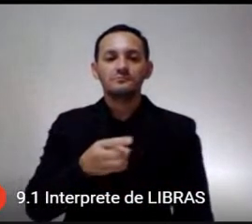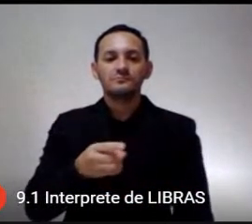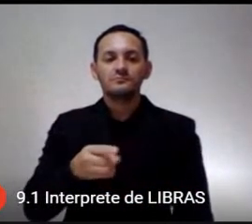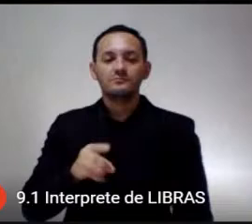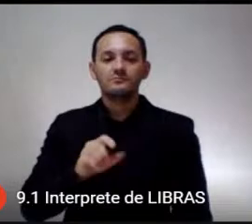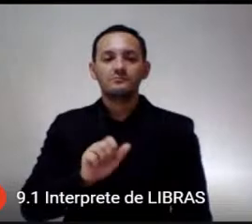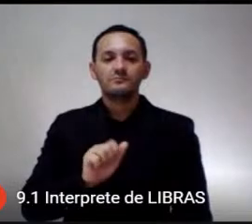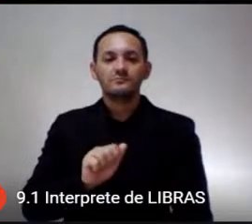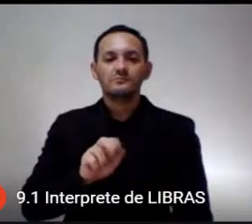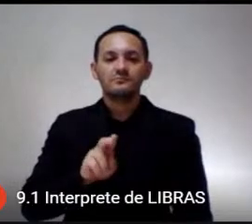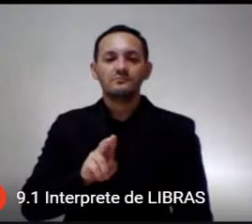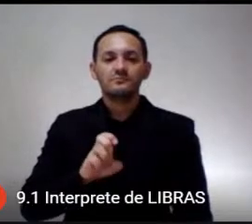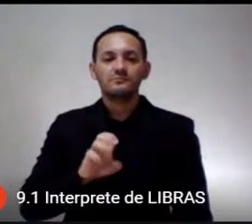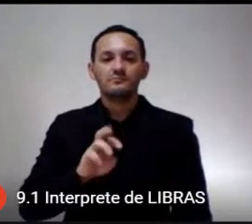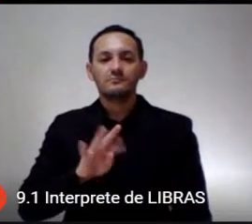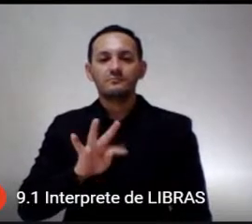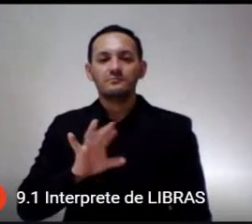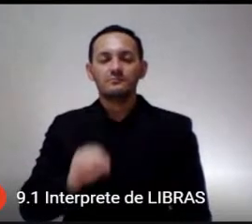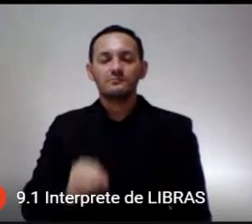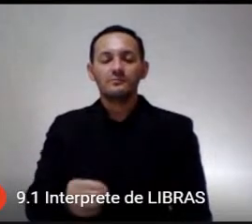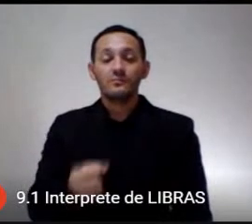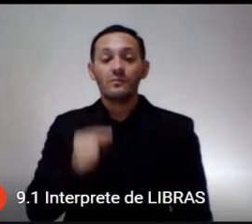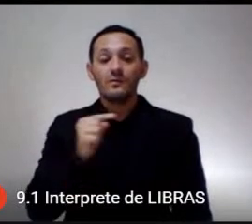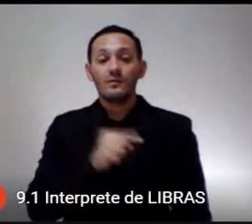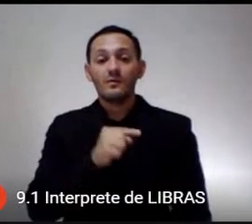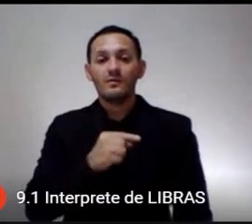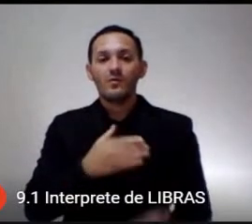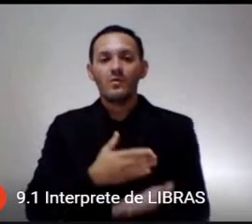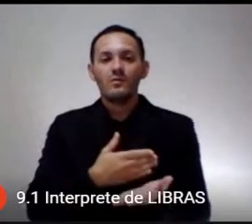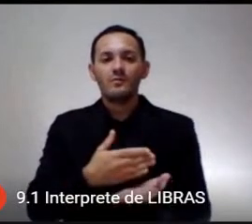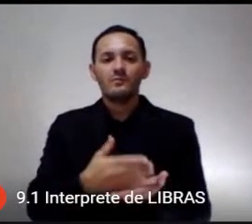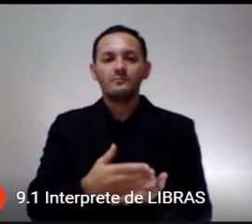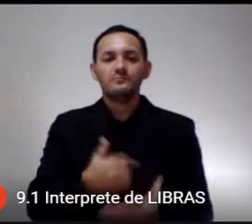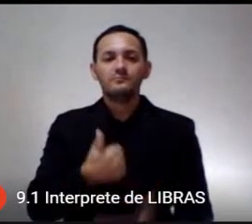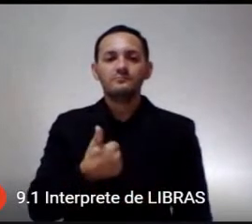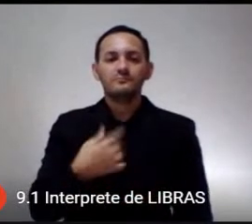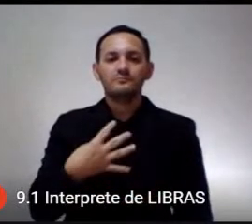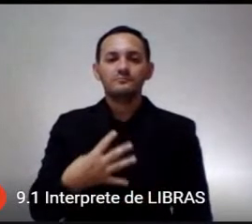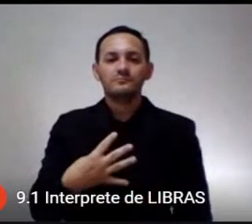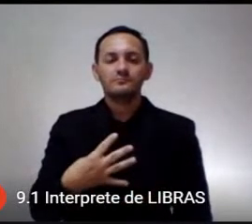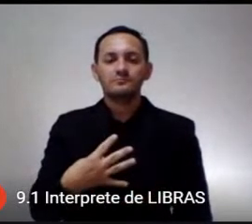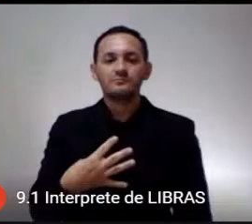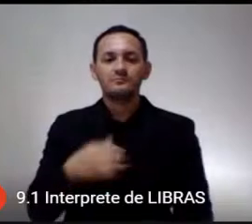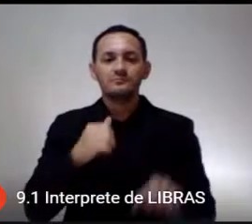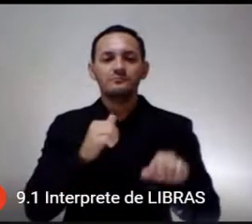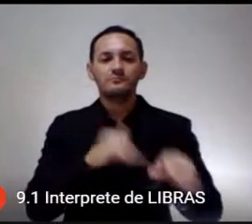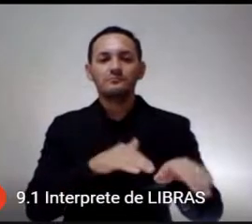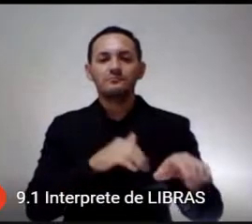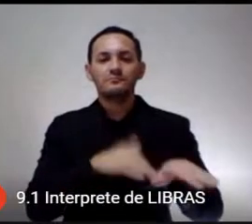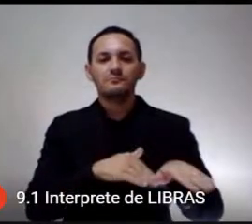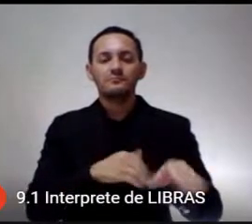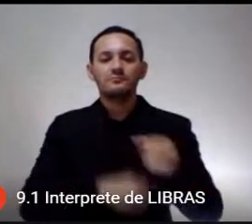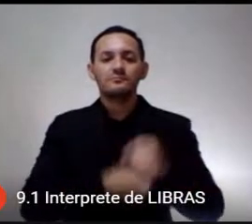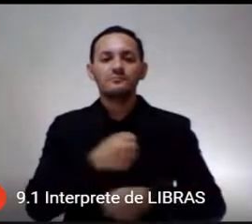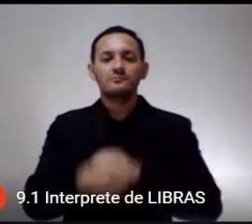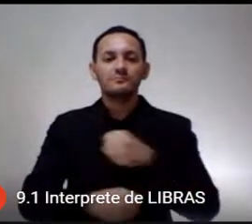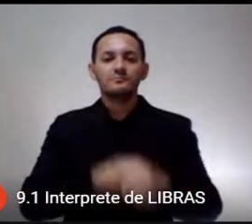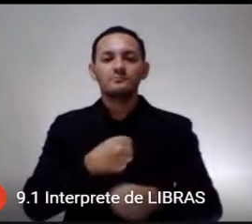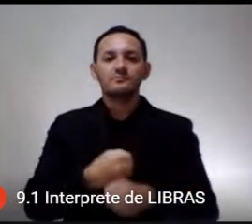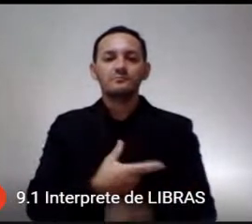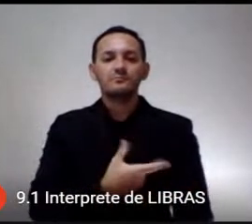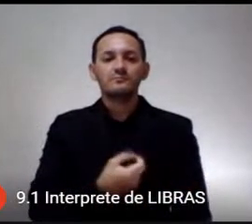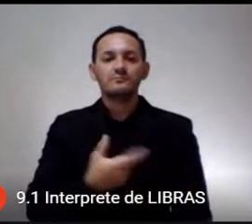Júnior, ambos com marco inicial em 14 de setembro de 2020, e revogar a designação